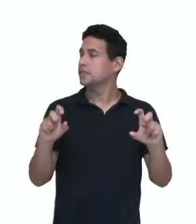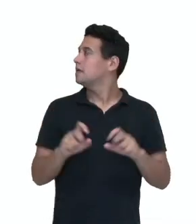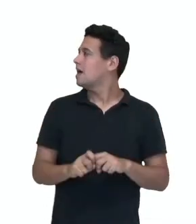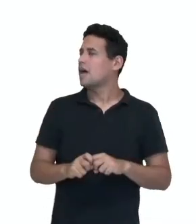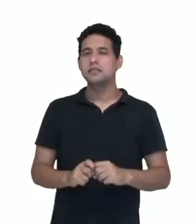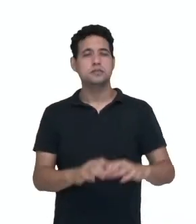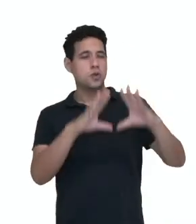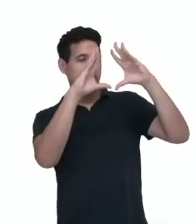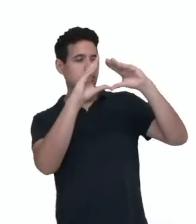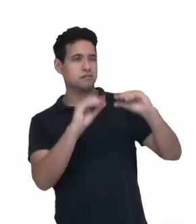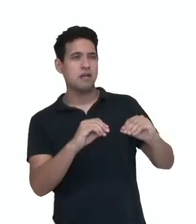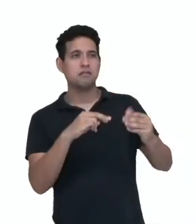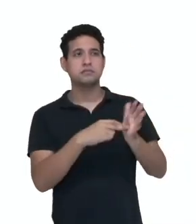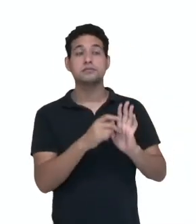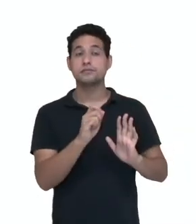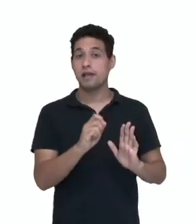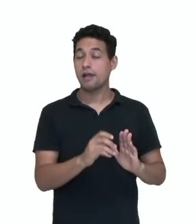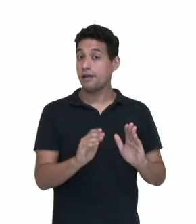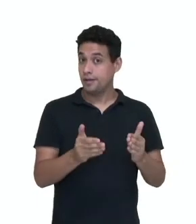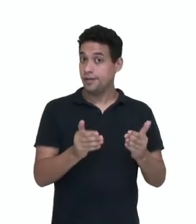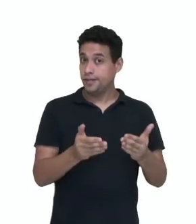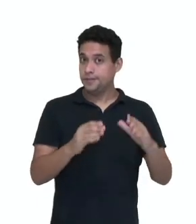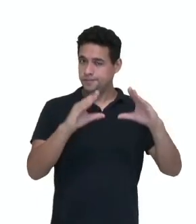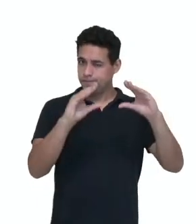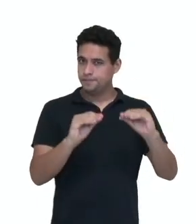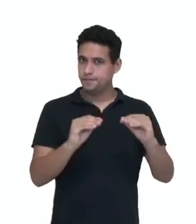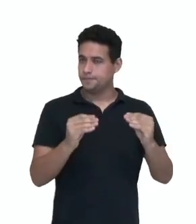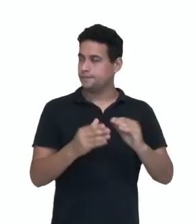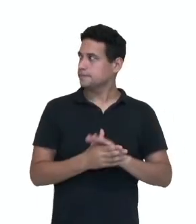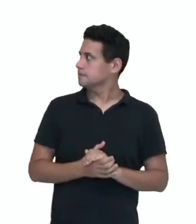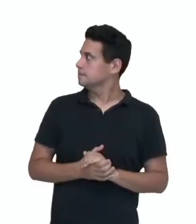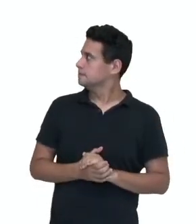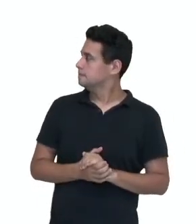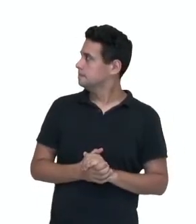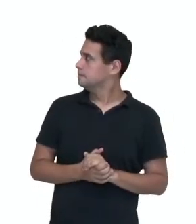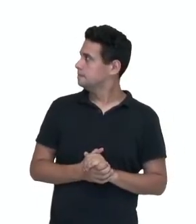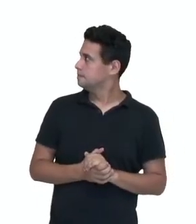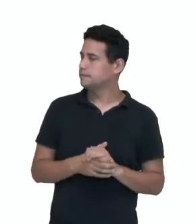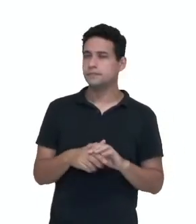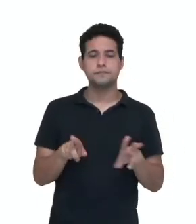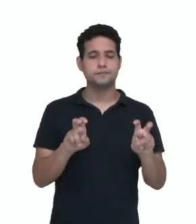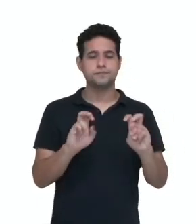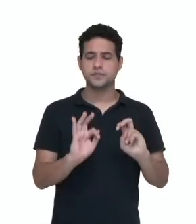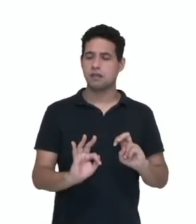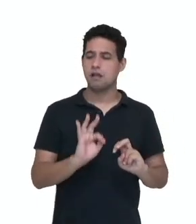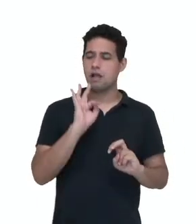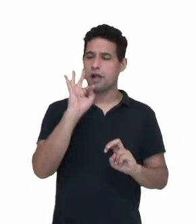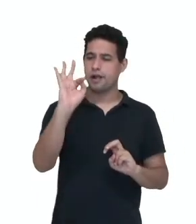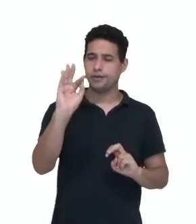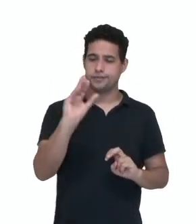Anochecer, presente, anochece. Perífrase de futuro, va a